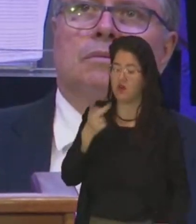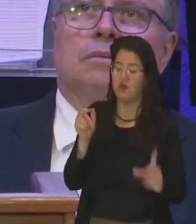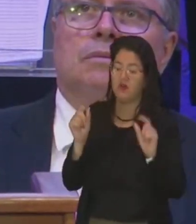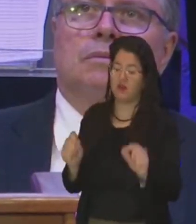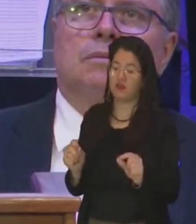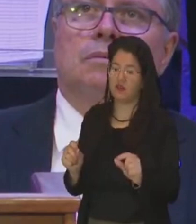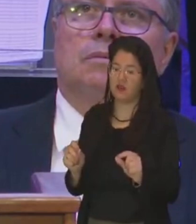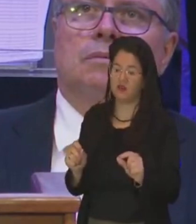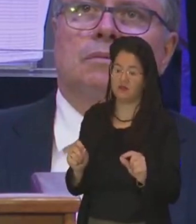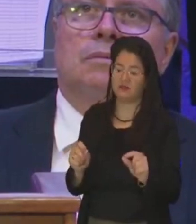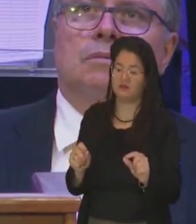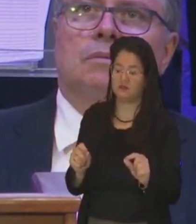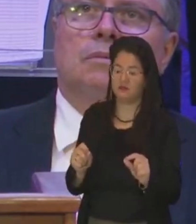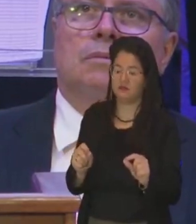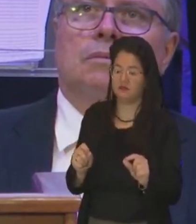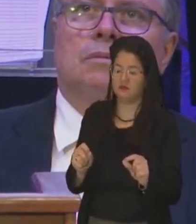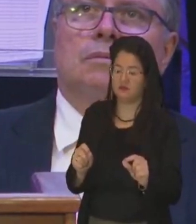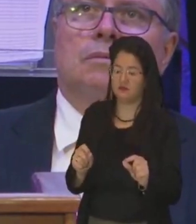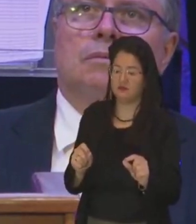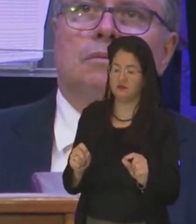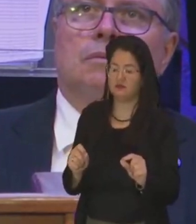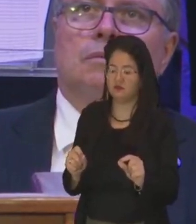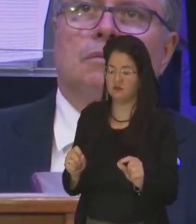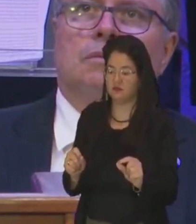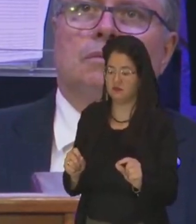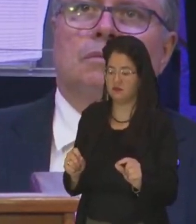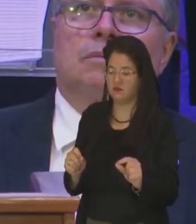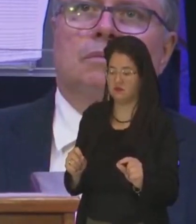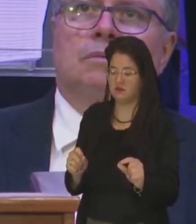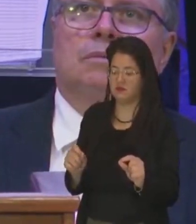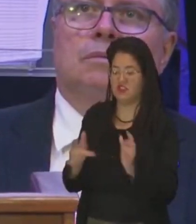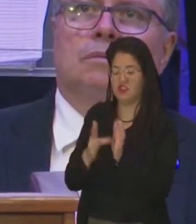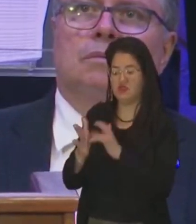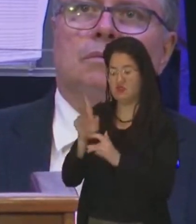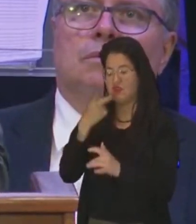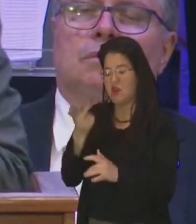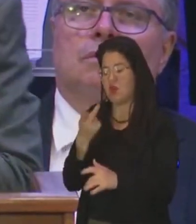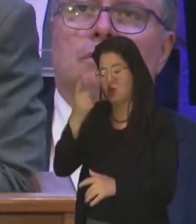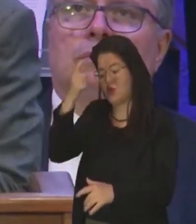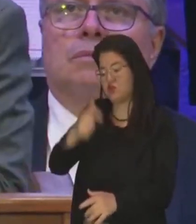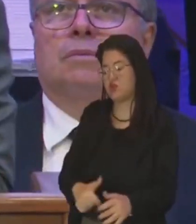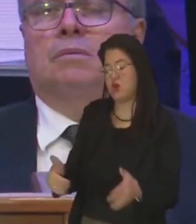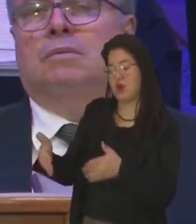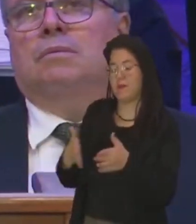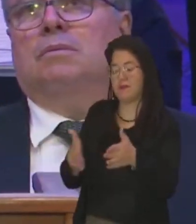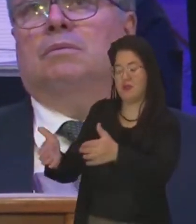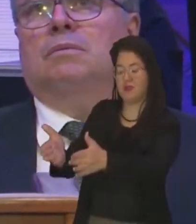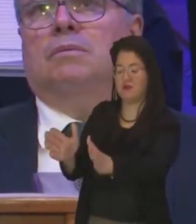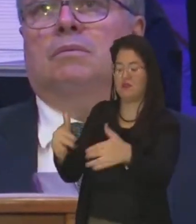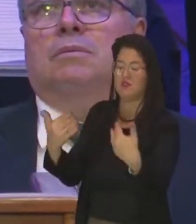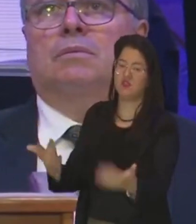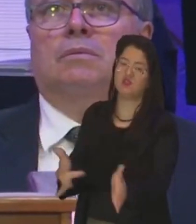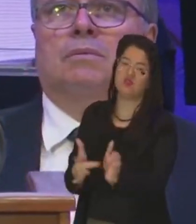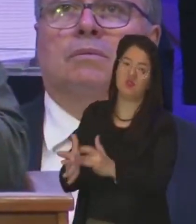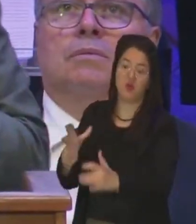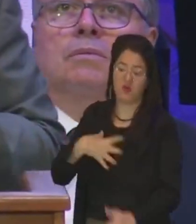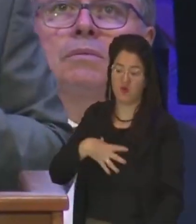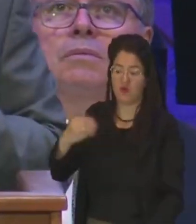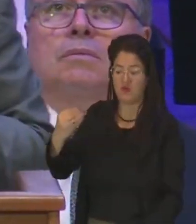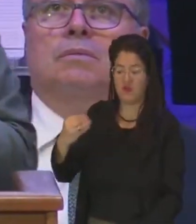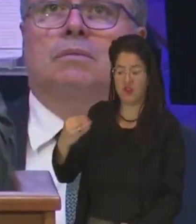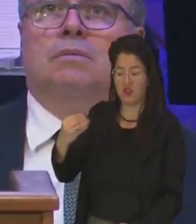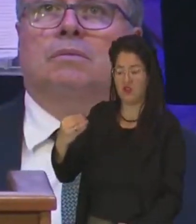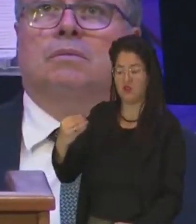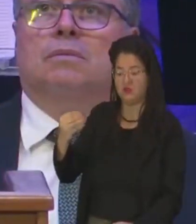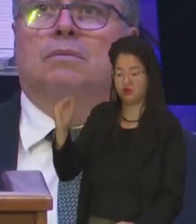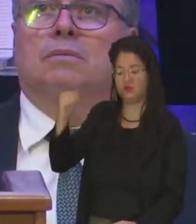o Atobdadi, eu sou o caminho. Então, Jesus, o filho de Aptoquazauré,